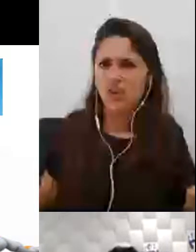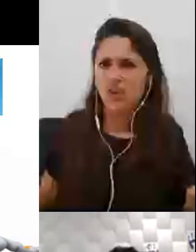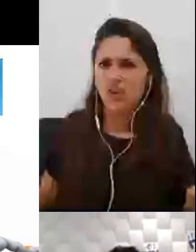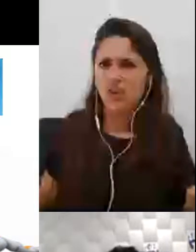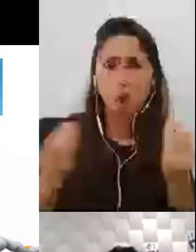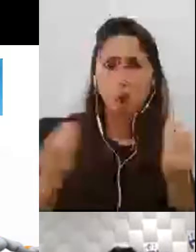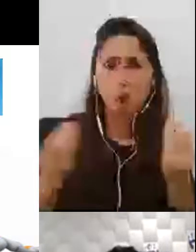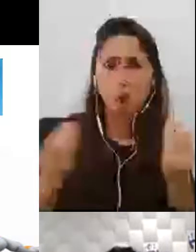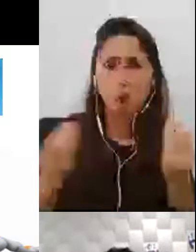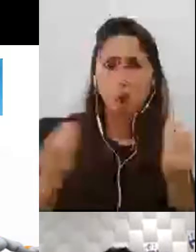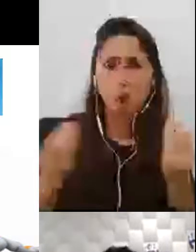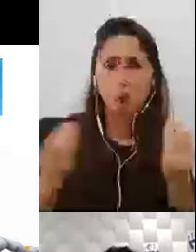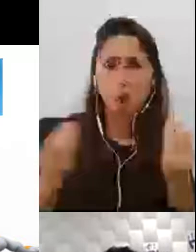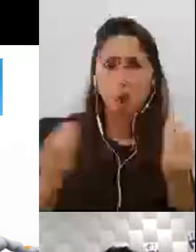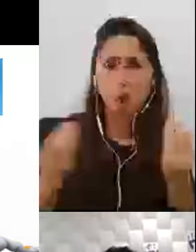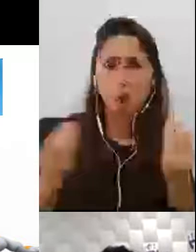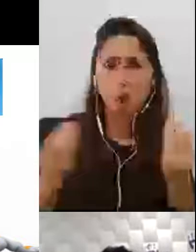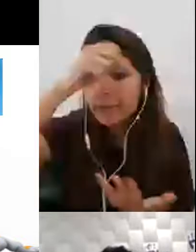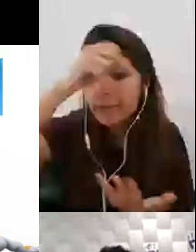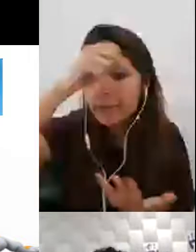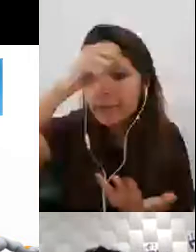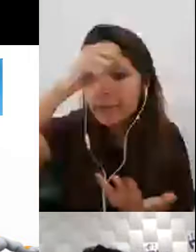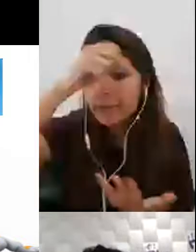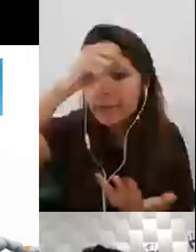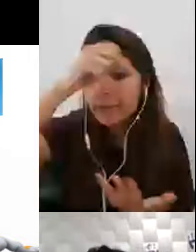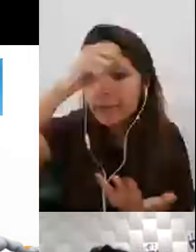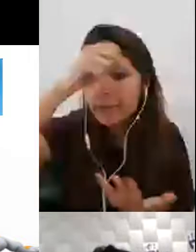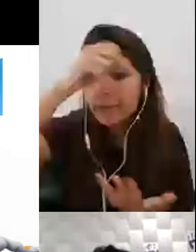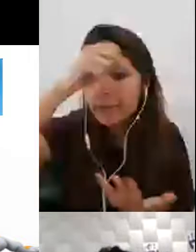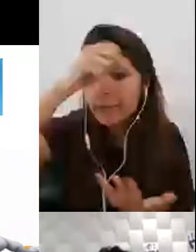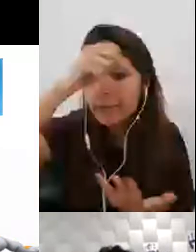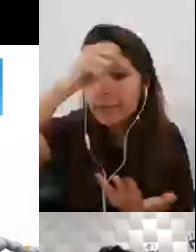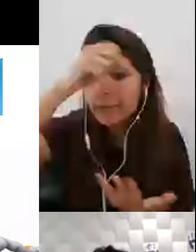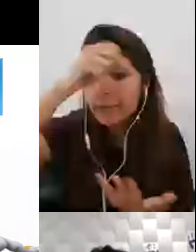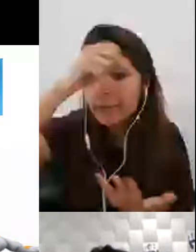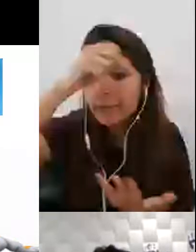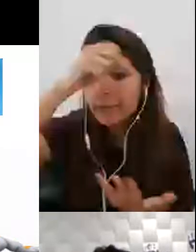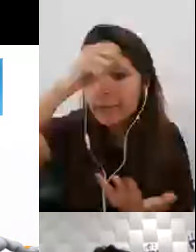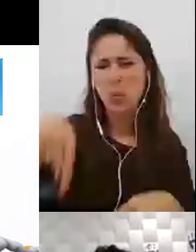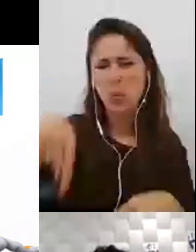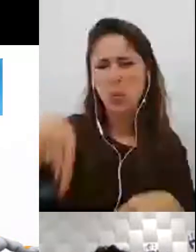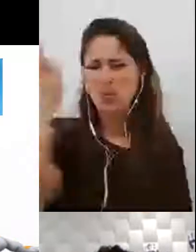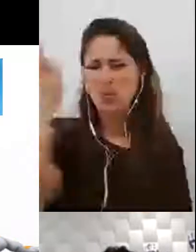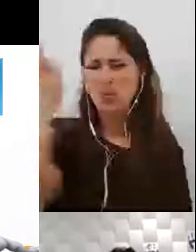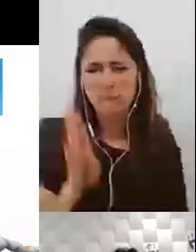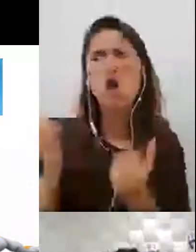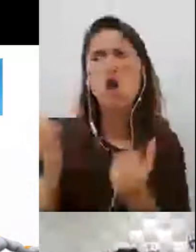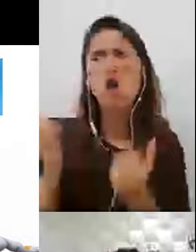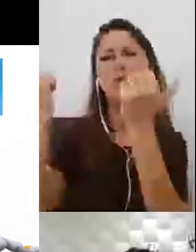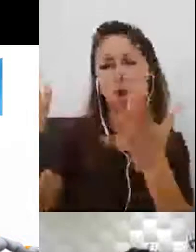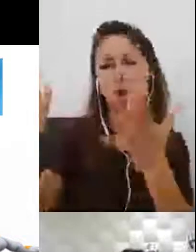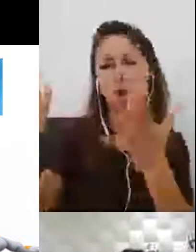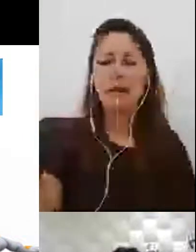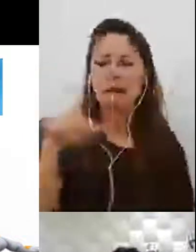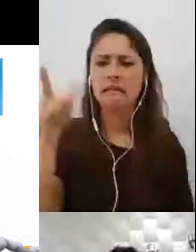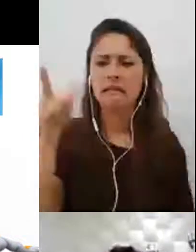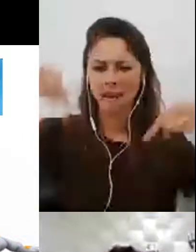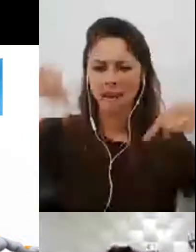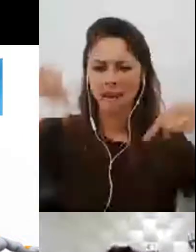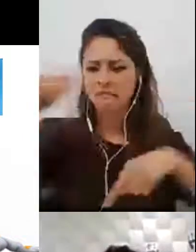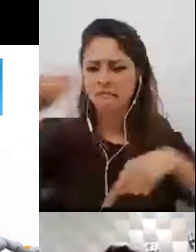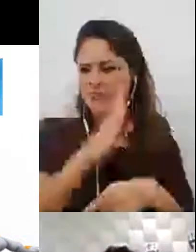de gerenciar um equipamento, né? Isso não vai dar certo no Brasil, isso funciona muito bem fora. Aqui no Brasil a gente